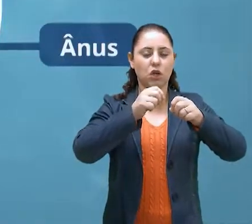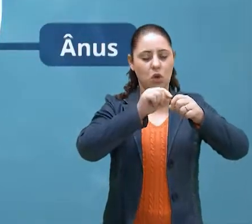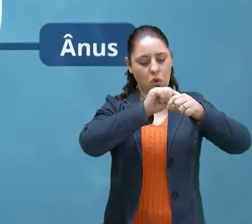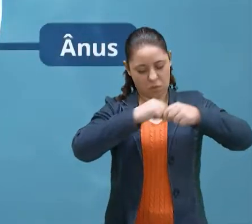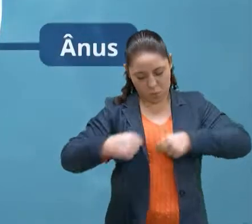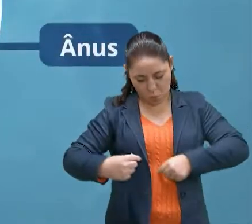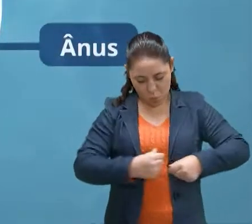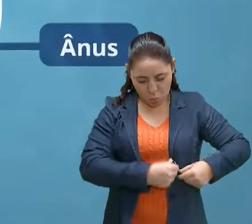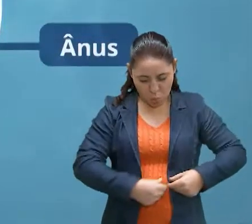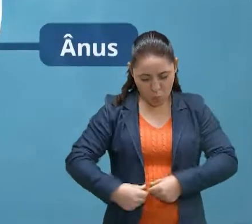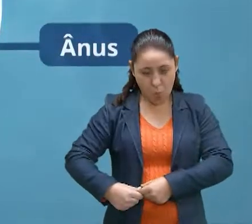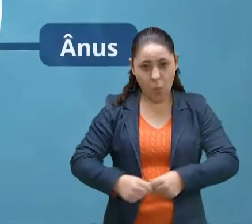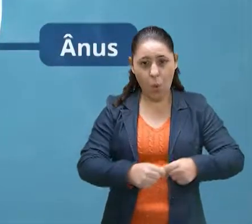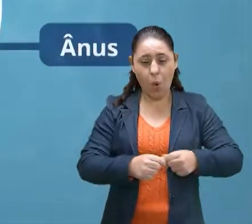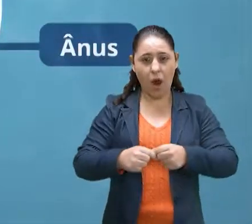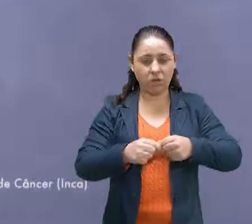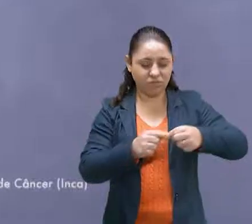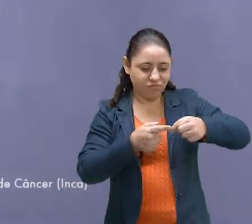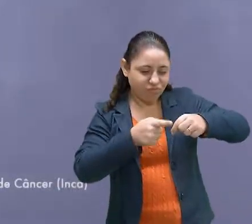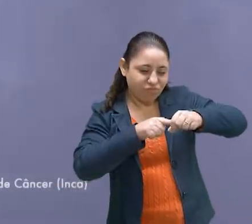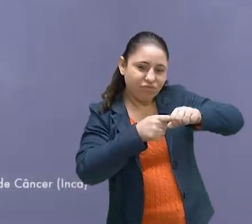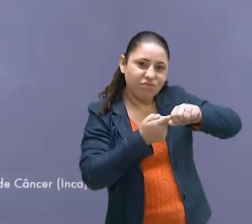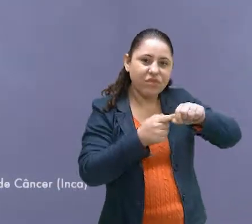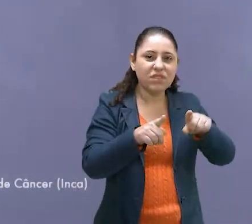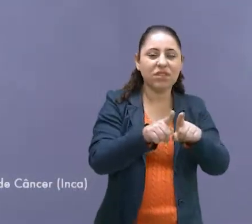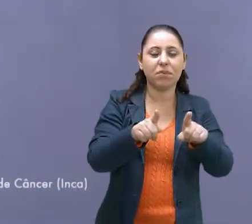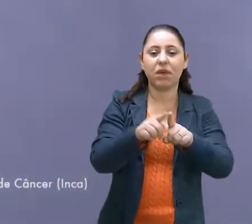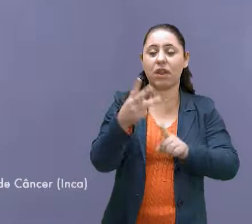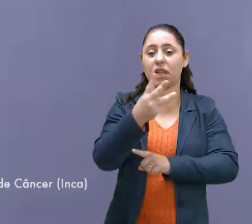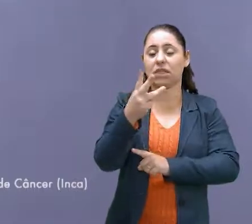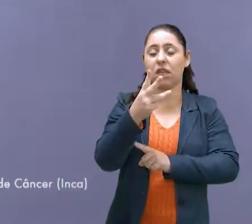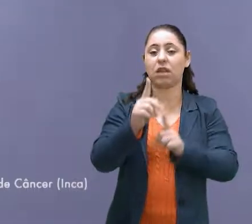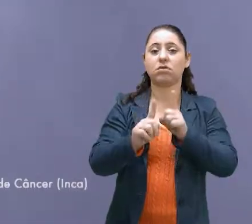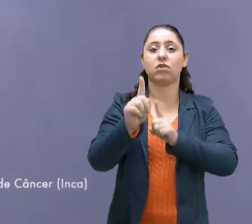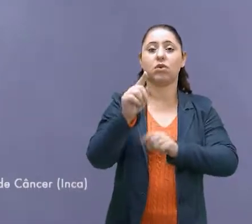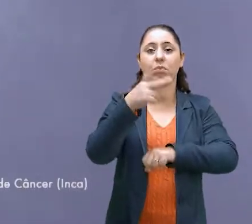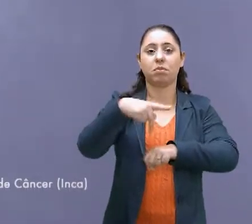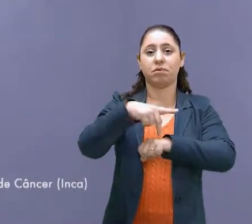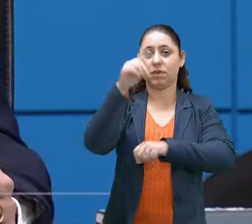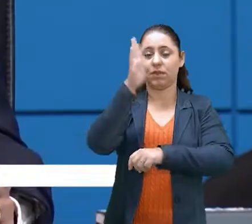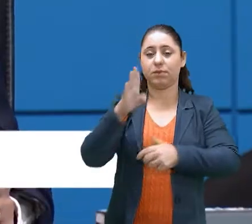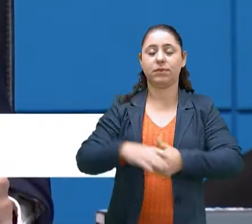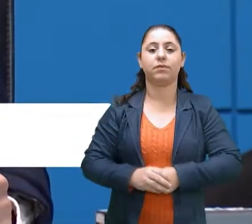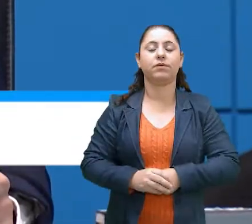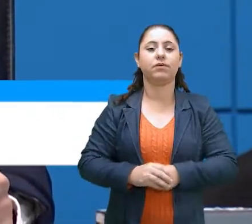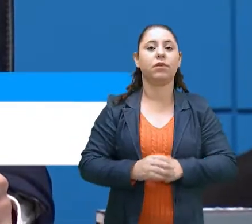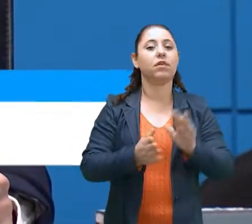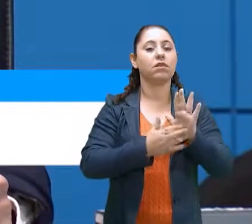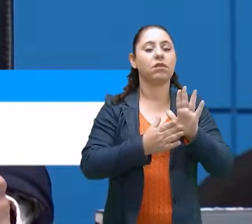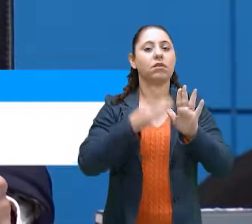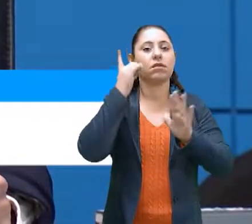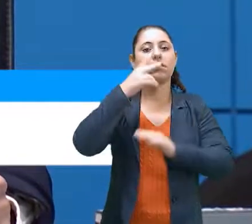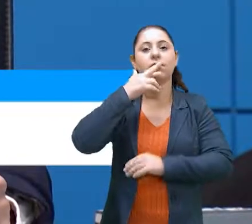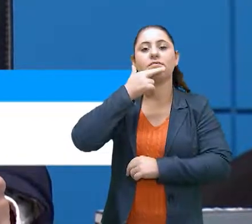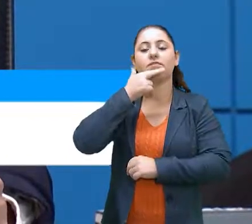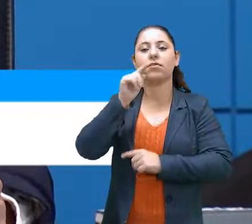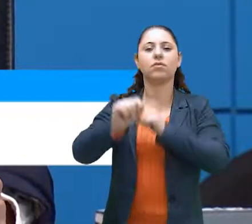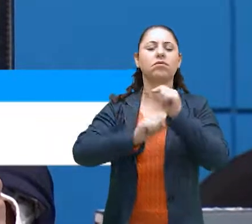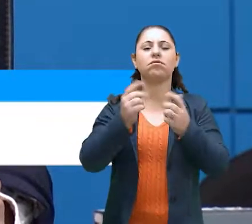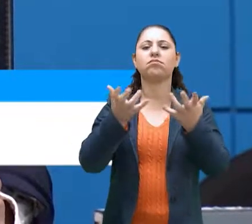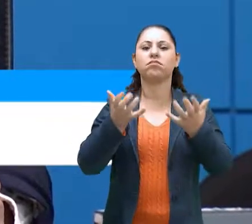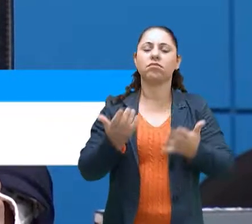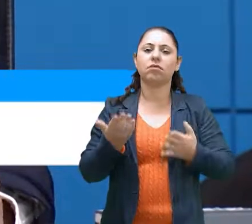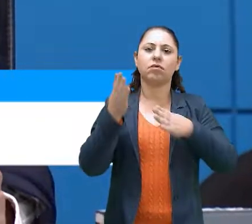maligno que se instala no cólon ou no reto, sendo hoje a terceira causa de morte por câncer no Brasil. O projeto de lei, de autoria do deputado Renato